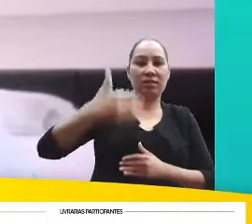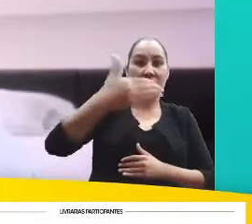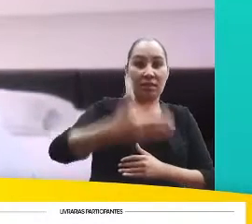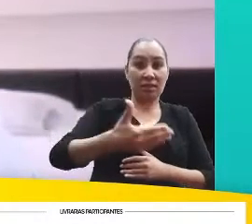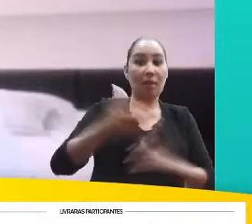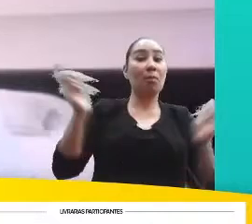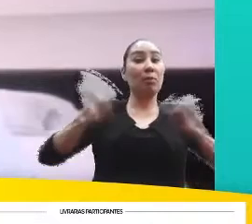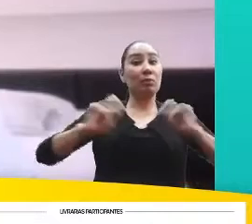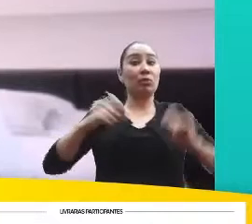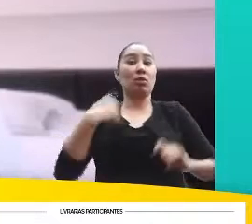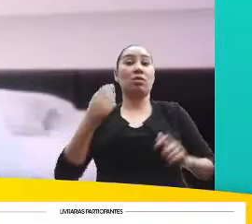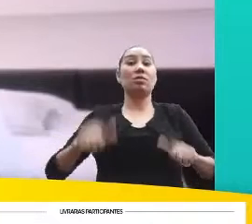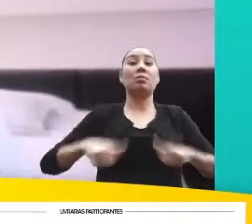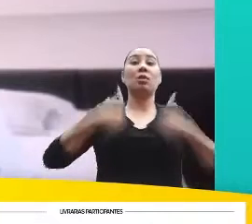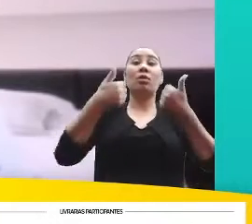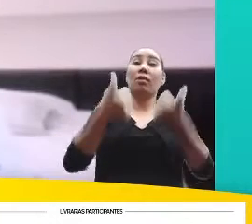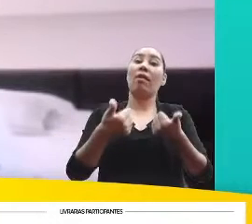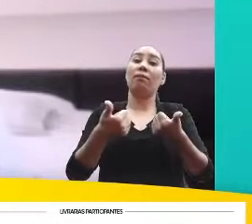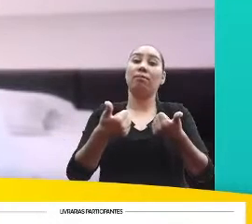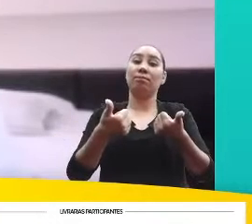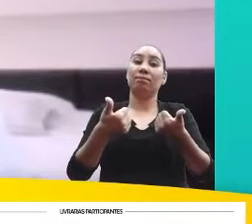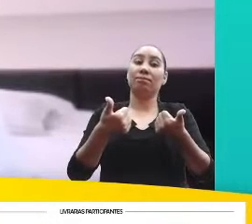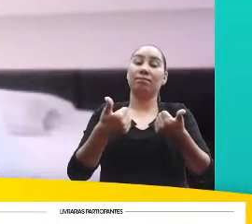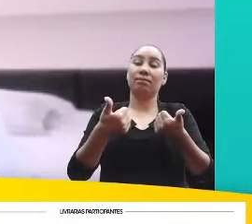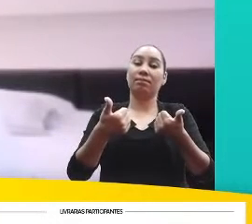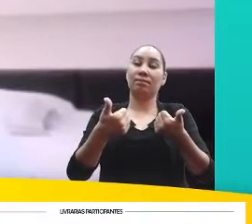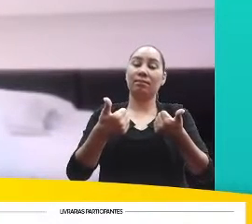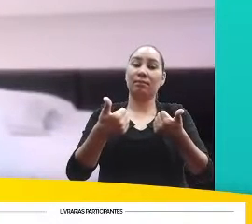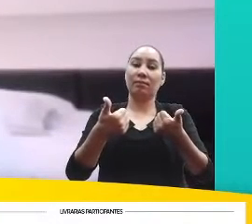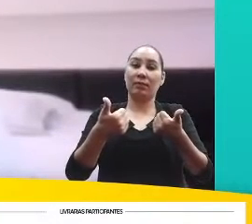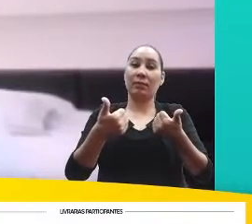Ou o bendito hospital para nos permitir